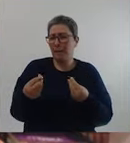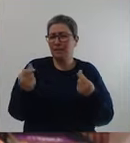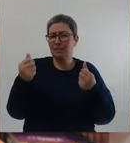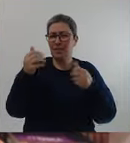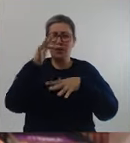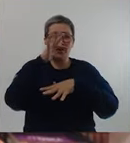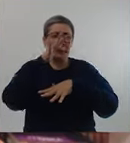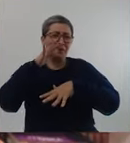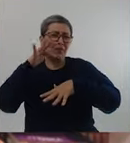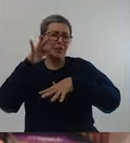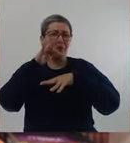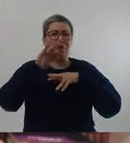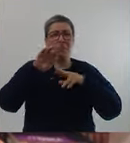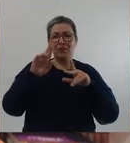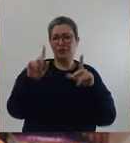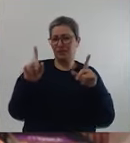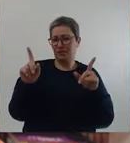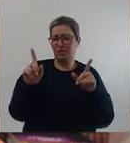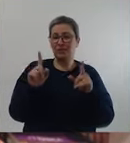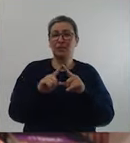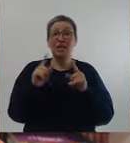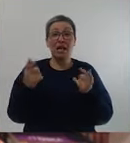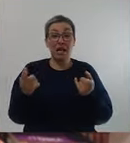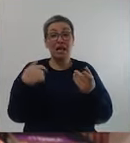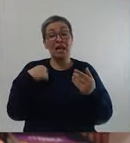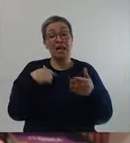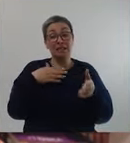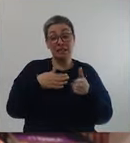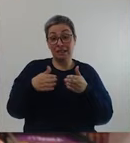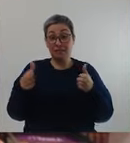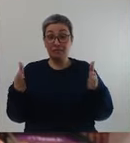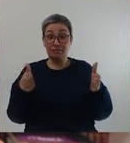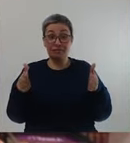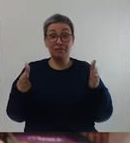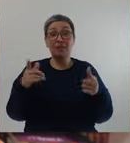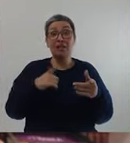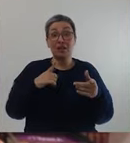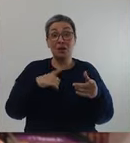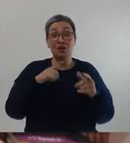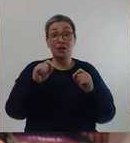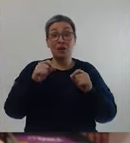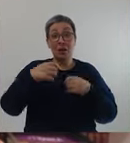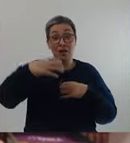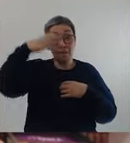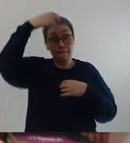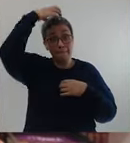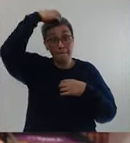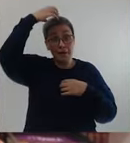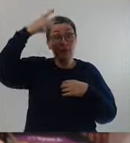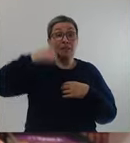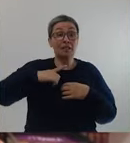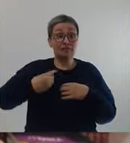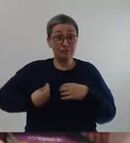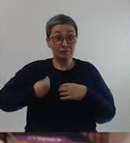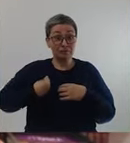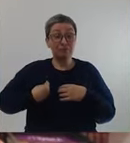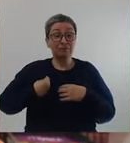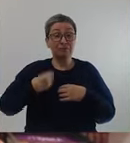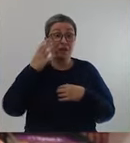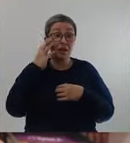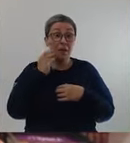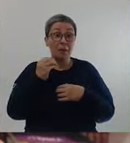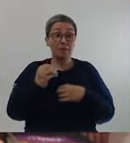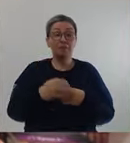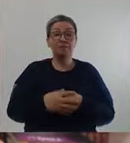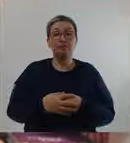mais rebuscado, entendeu? Afinal, essa época ainda era a época do Império, do Imperador.